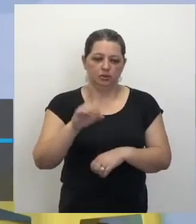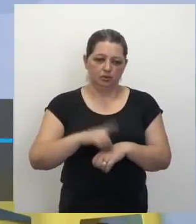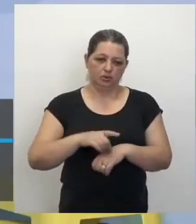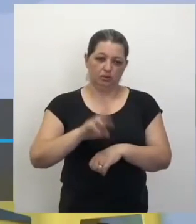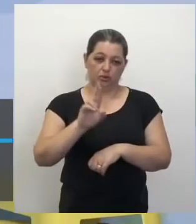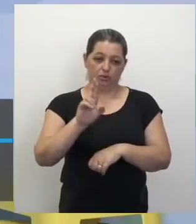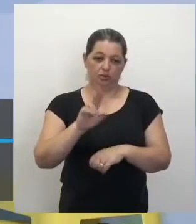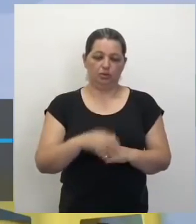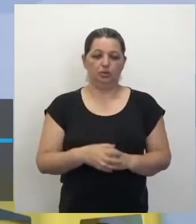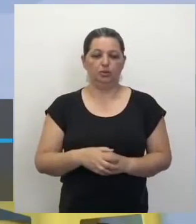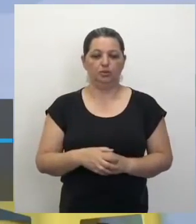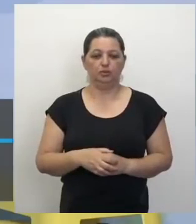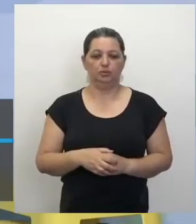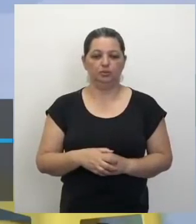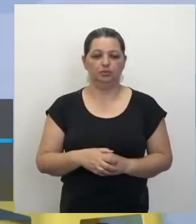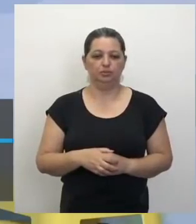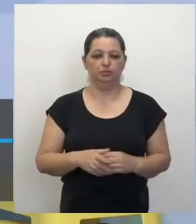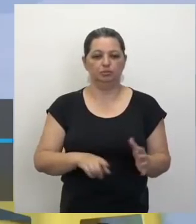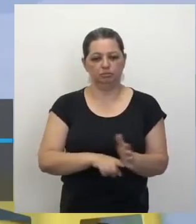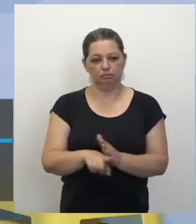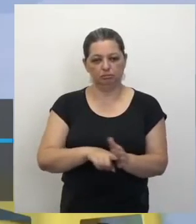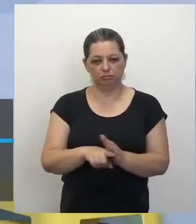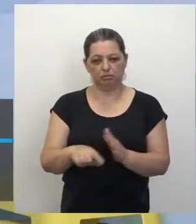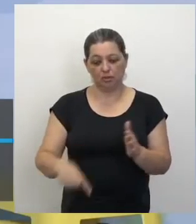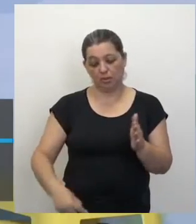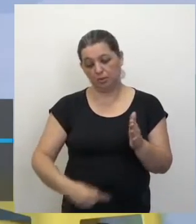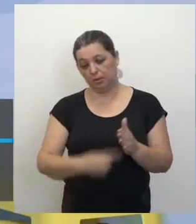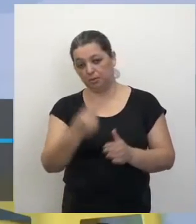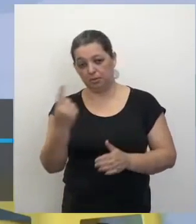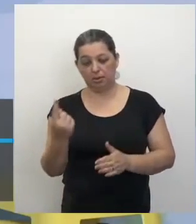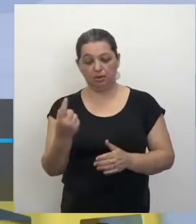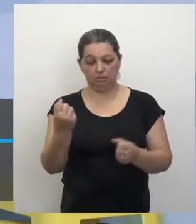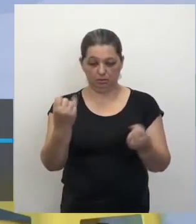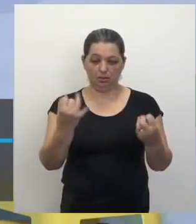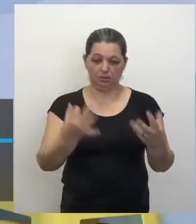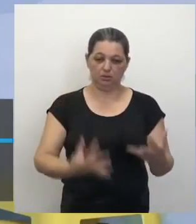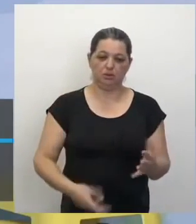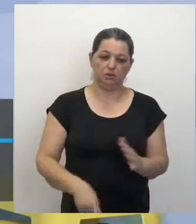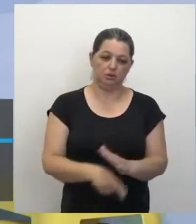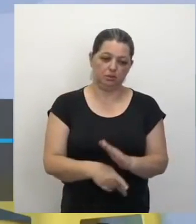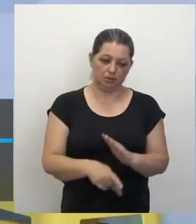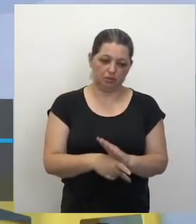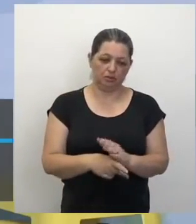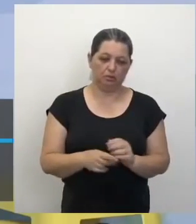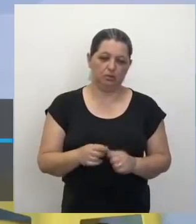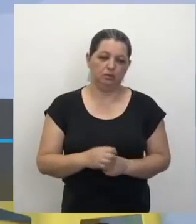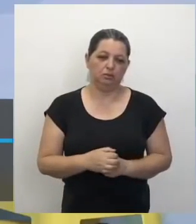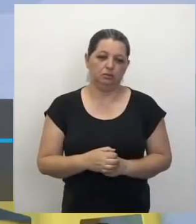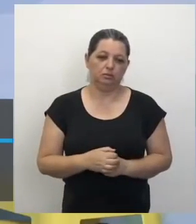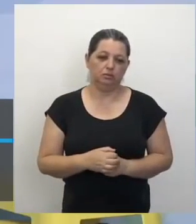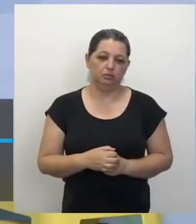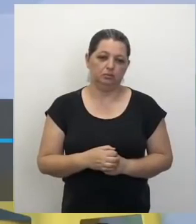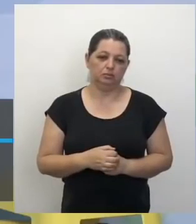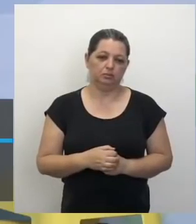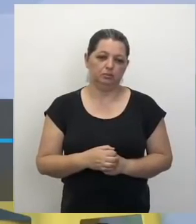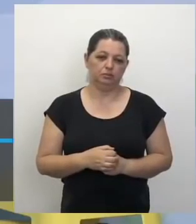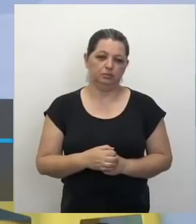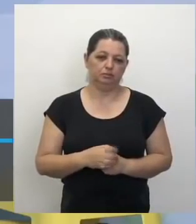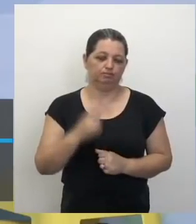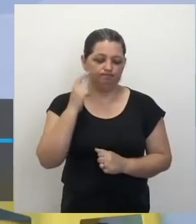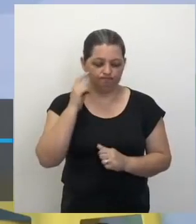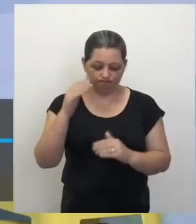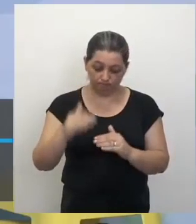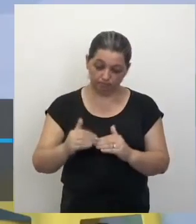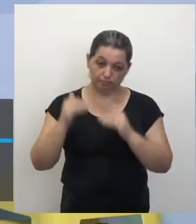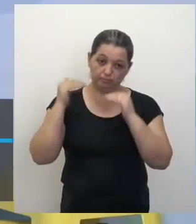a codificar e falar a respeito do Tzolk'in, né? A gente consegue perceber que, e vai para além